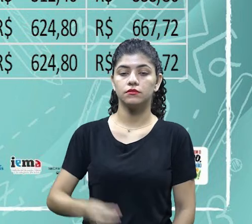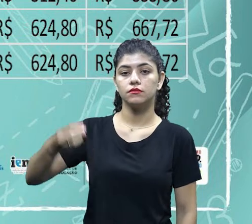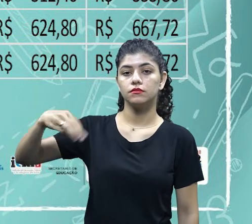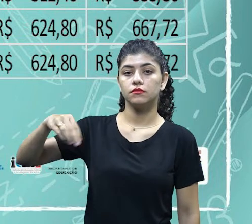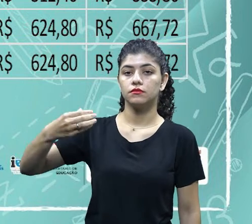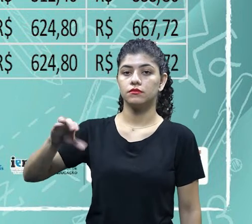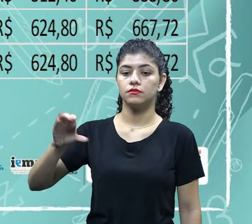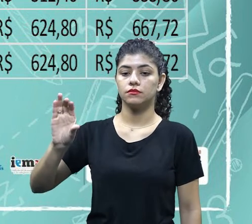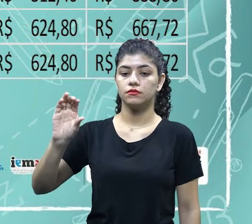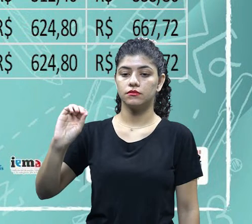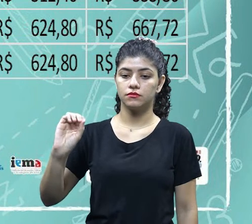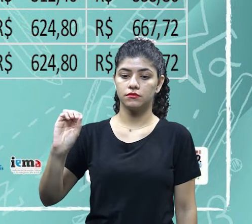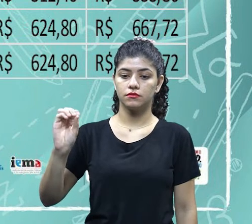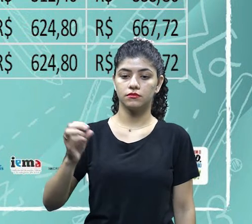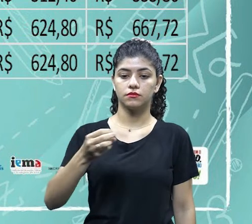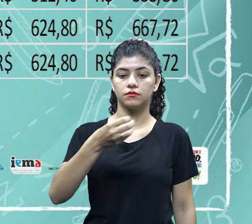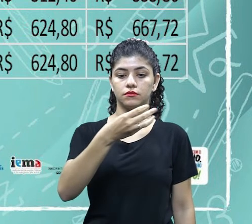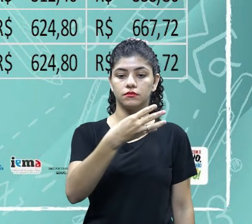despesa com lazer R$